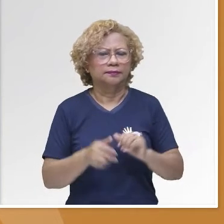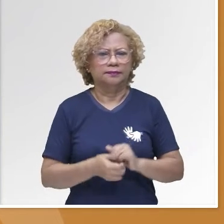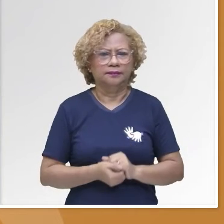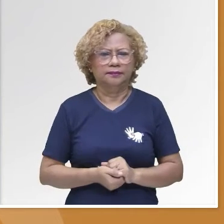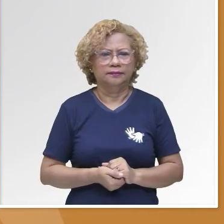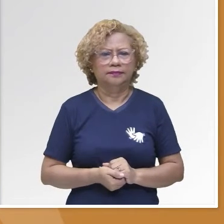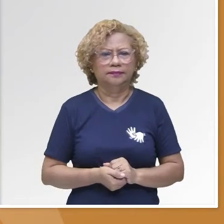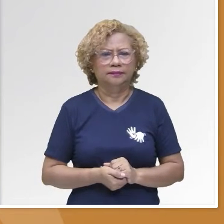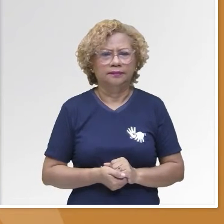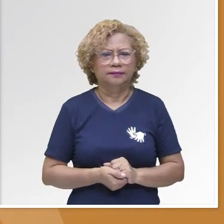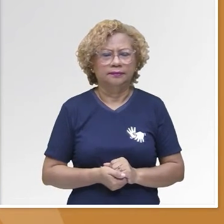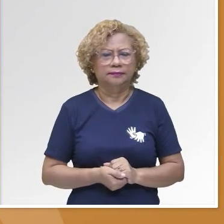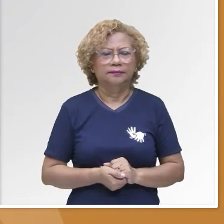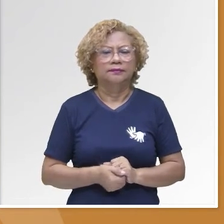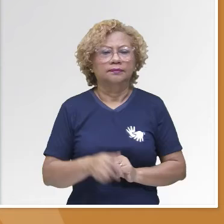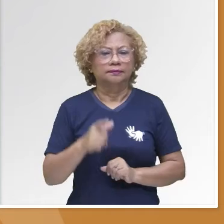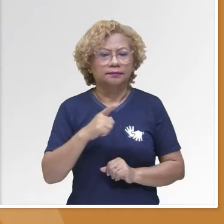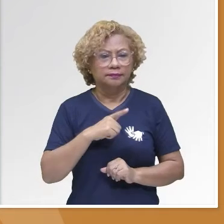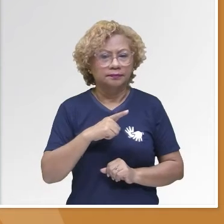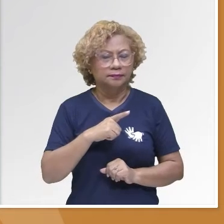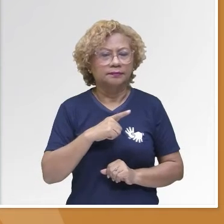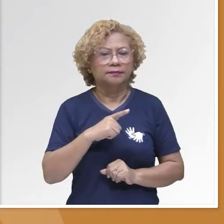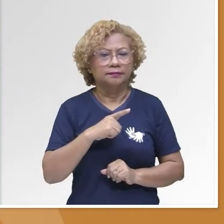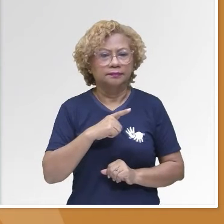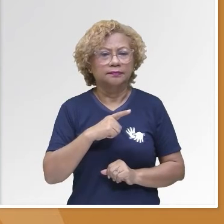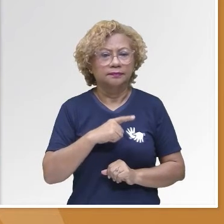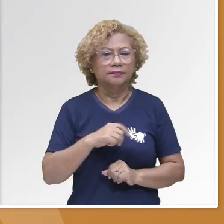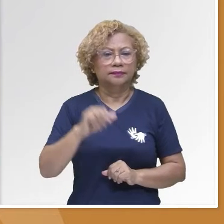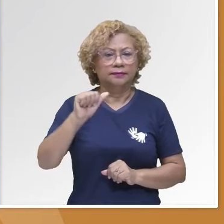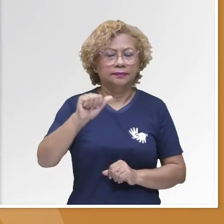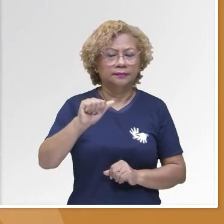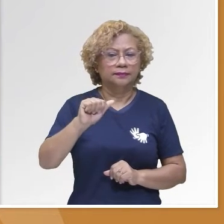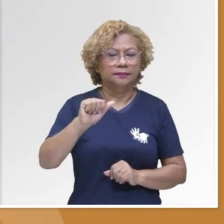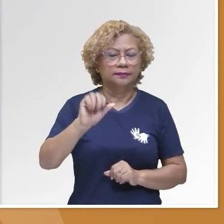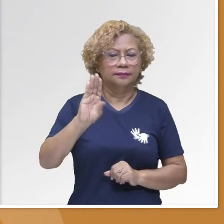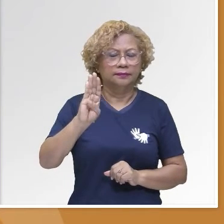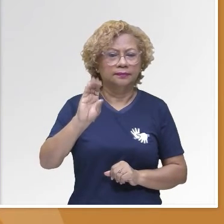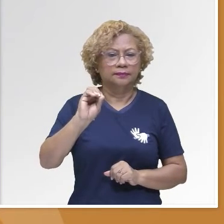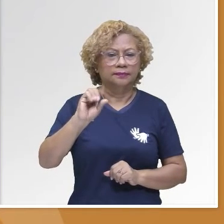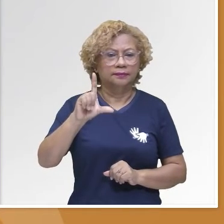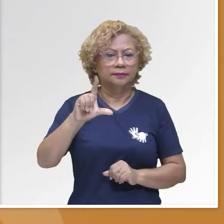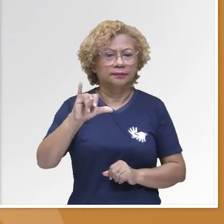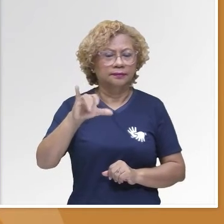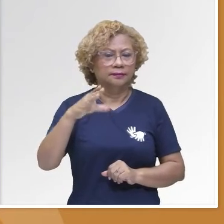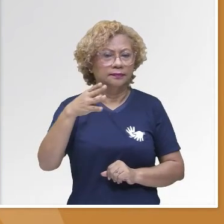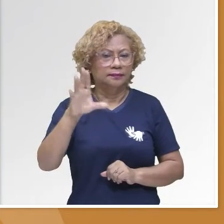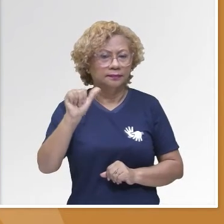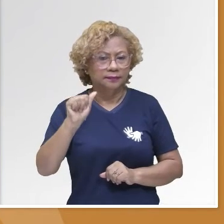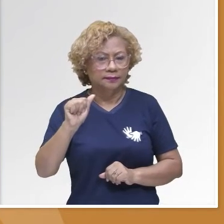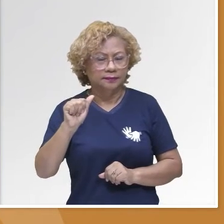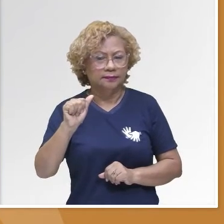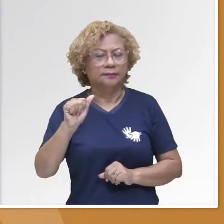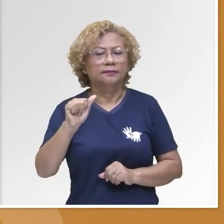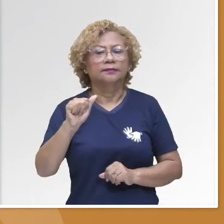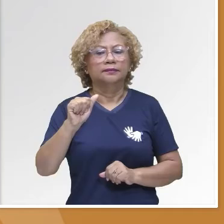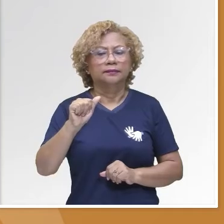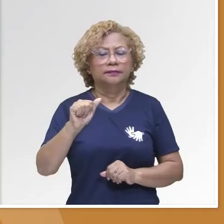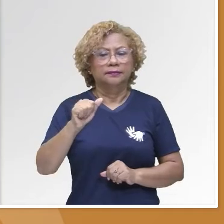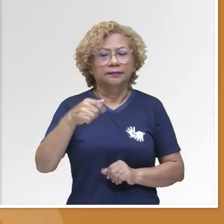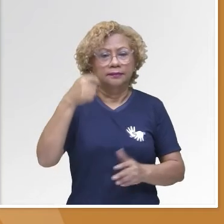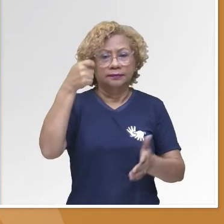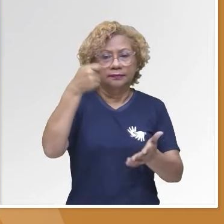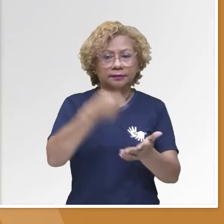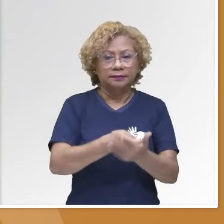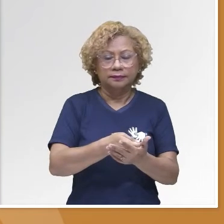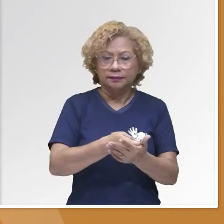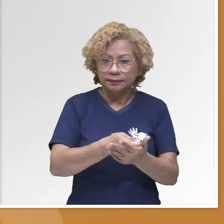a abolição das tarifas alfandegárias, tá? Então, vai abolir as tarifas para a entrada de um